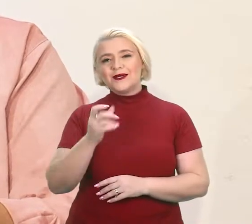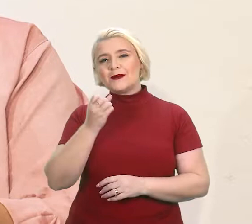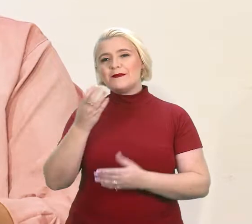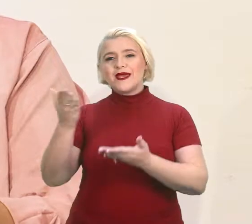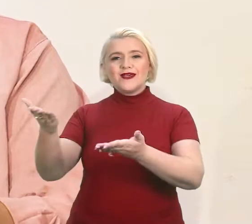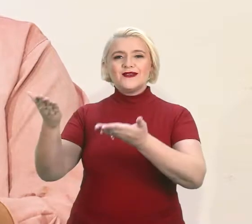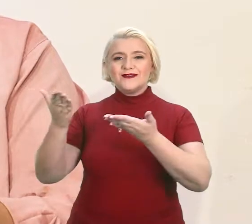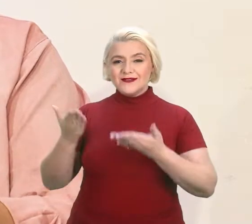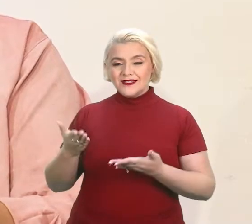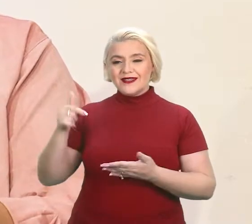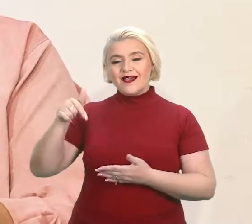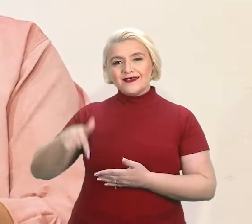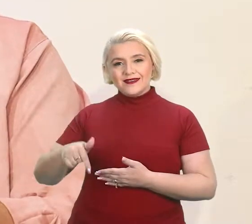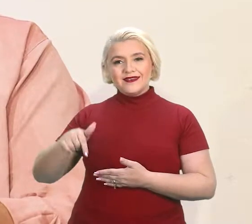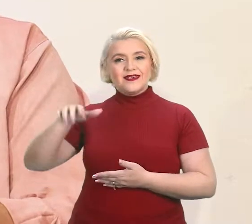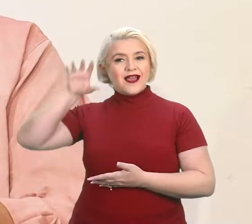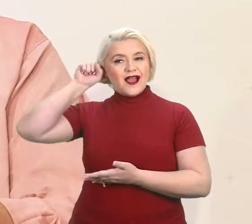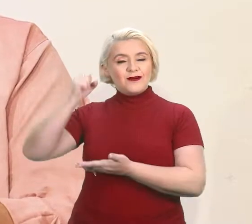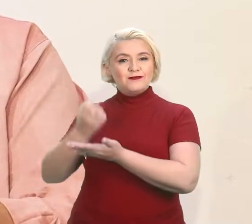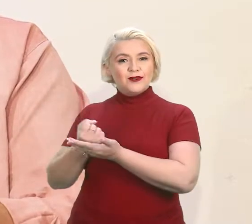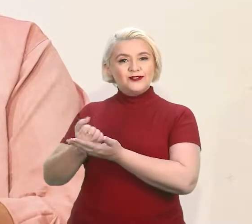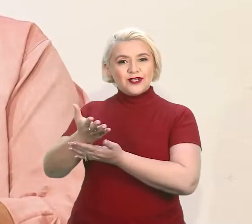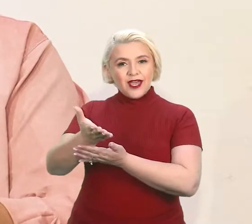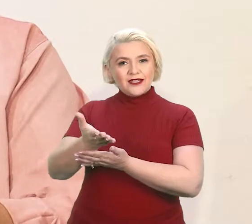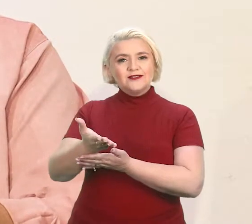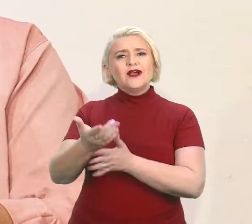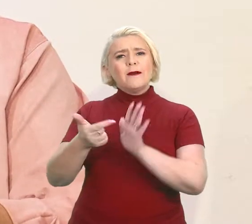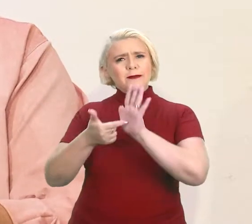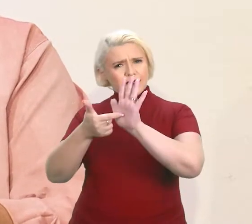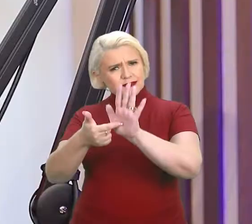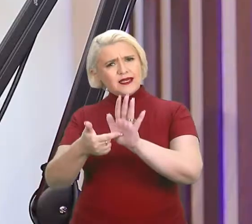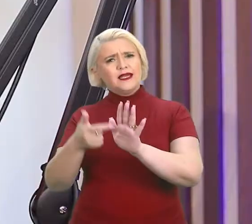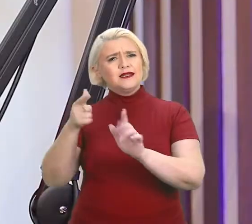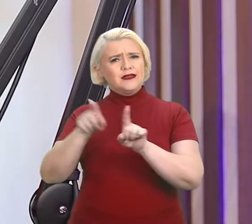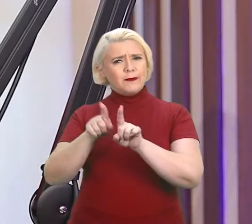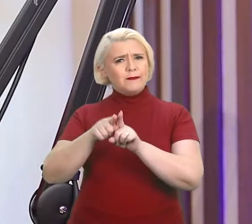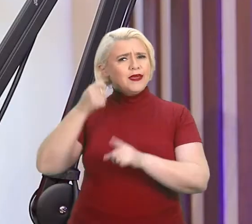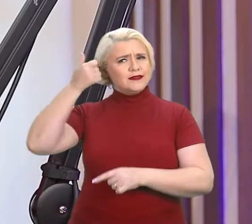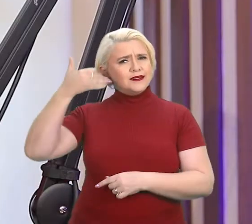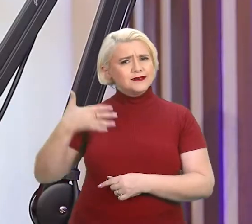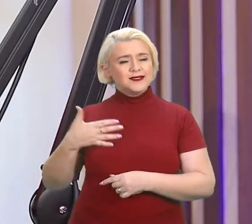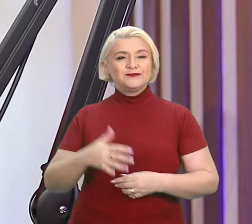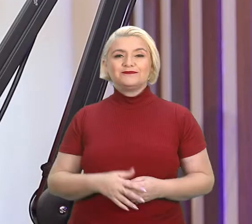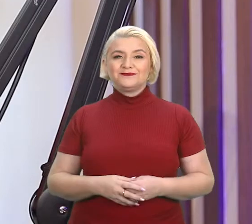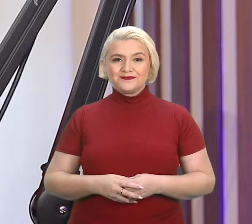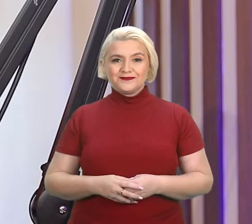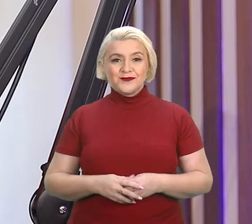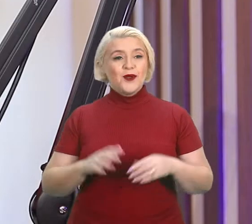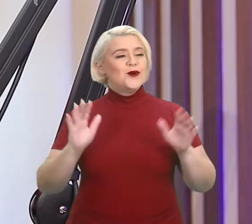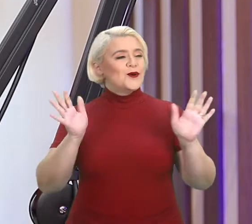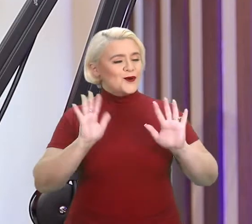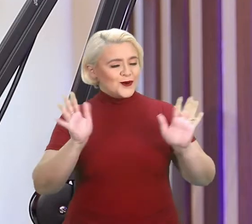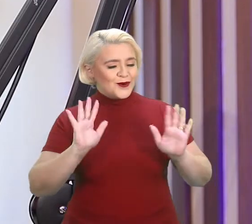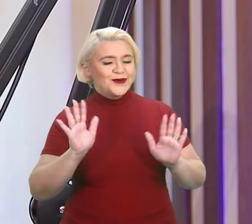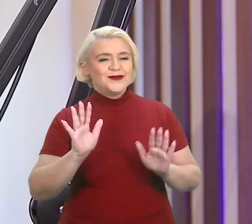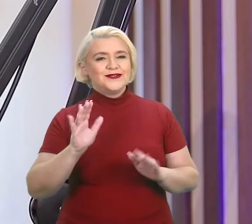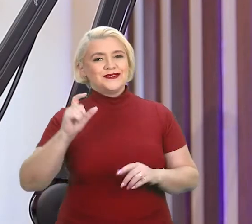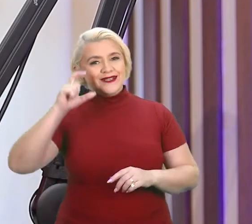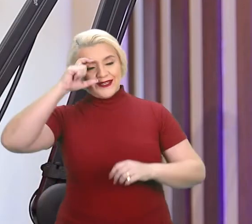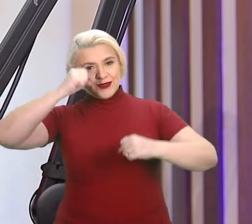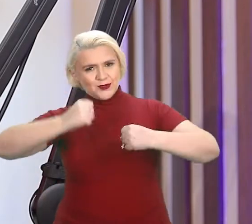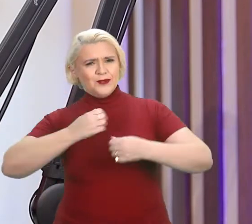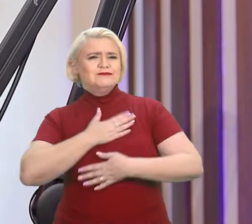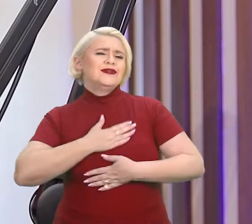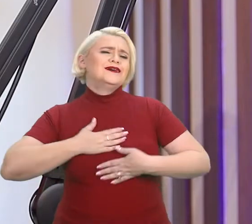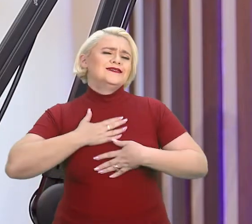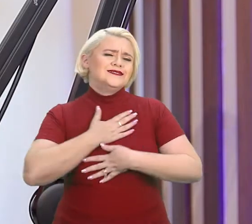Acessos Podcast. Se apresente e faça a sua descrição. Olá, Antônio, tudo bem? Que prazer. É